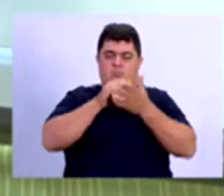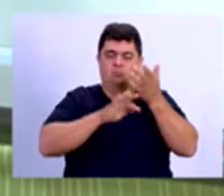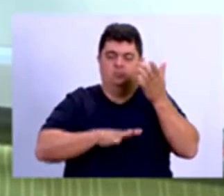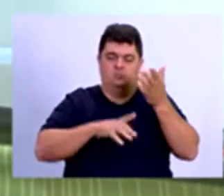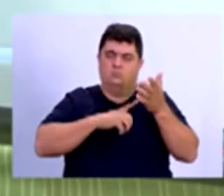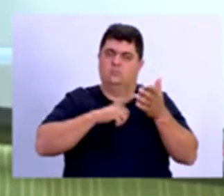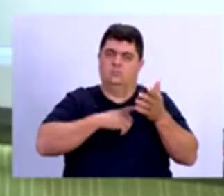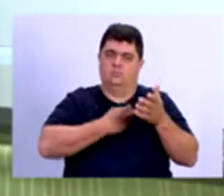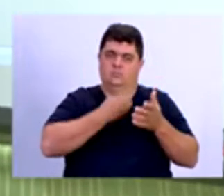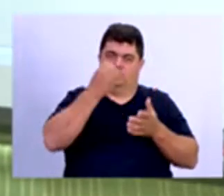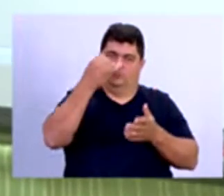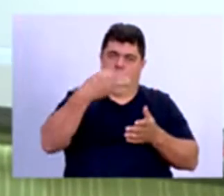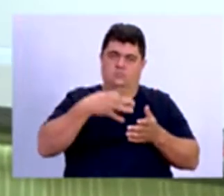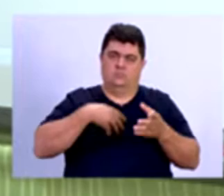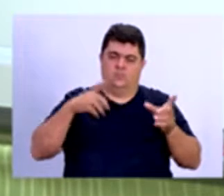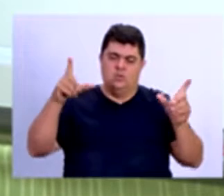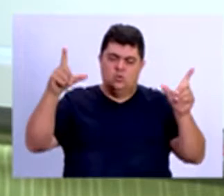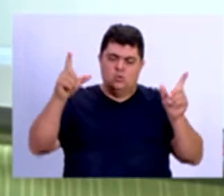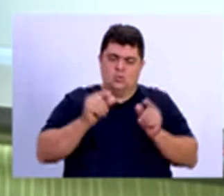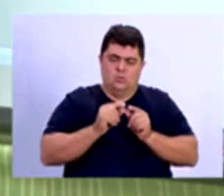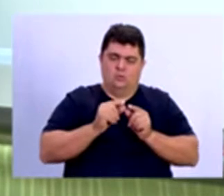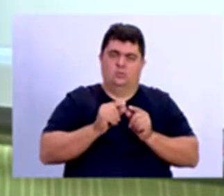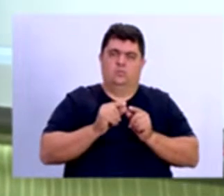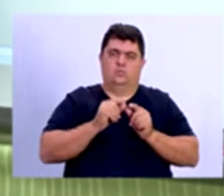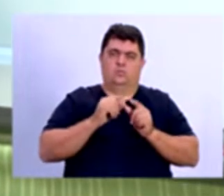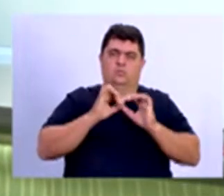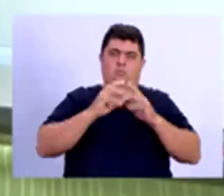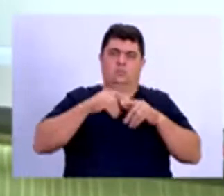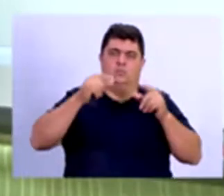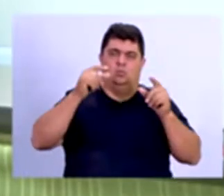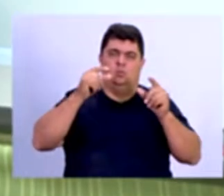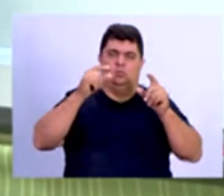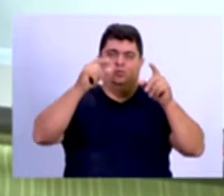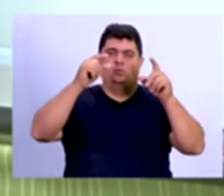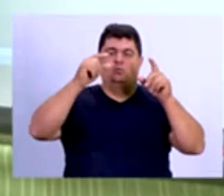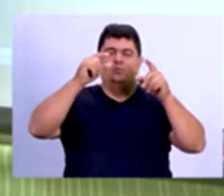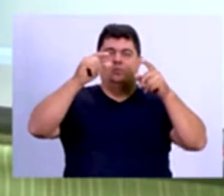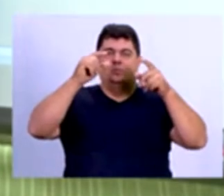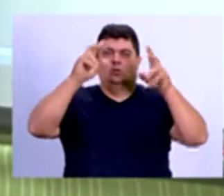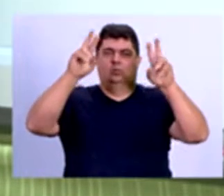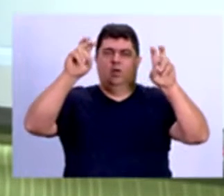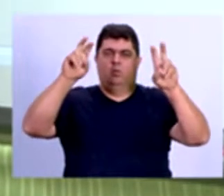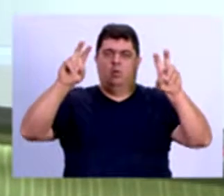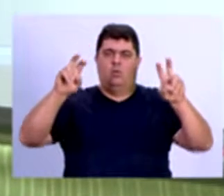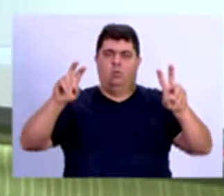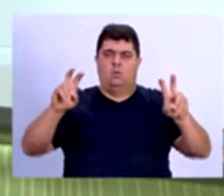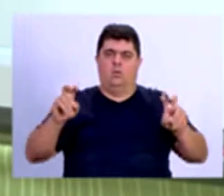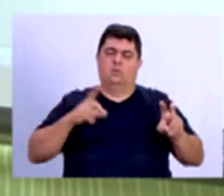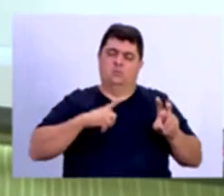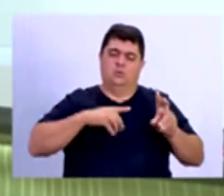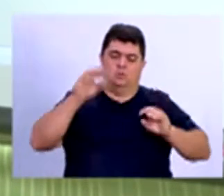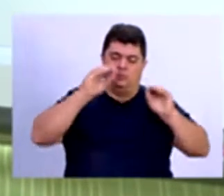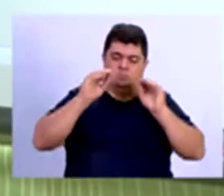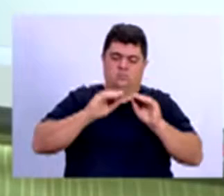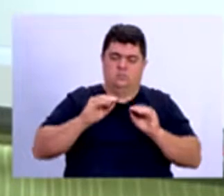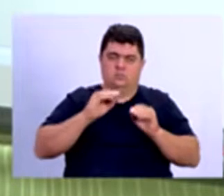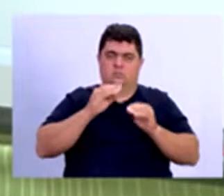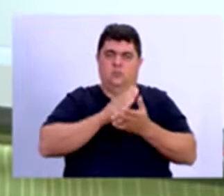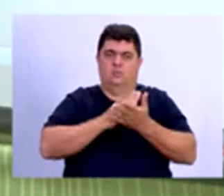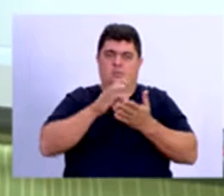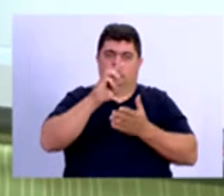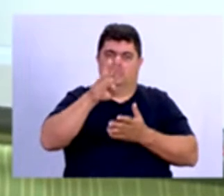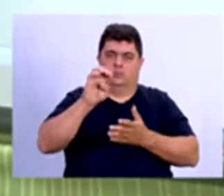foi feito um resumo de todos os tópicos da nossa ementa atendimento dessa disciplina introdução web